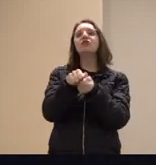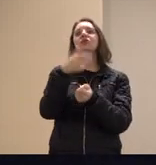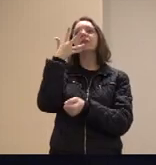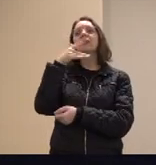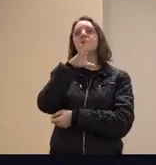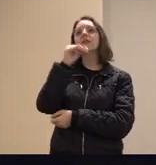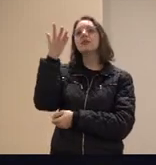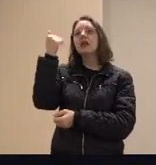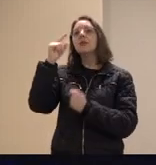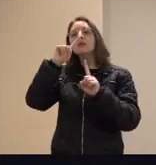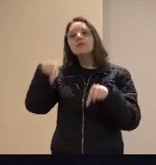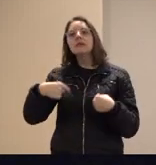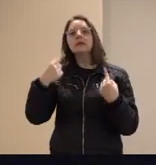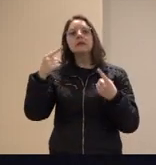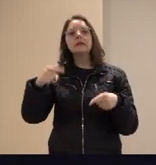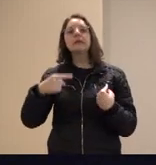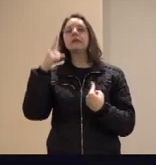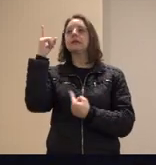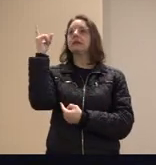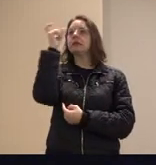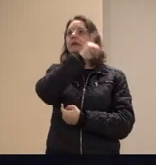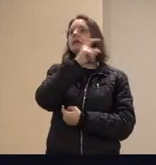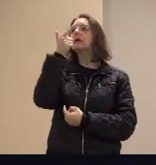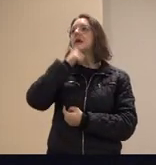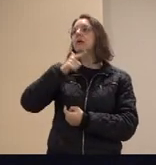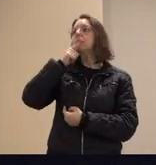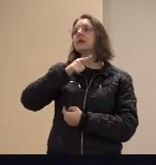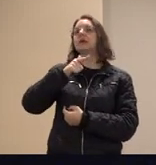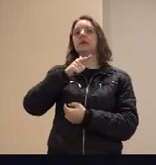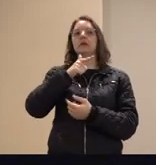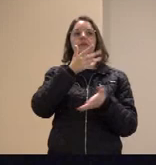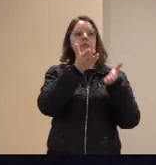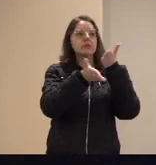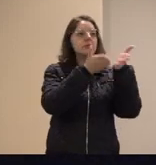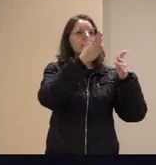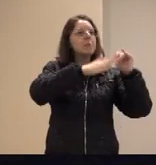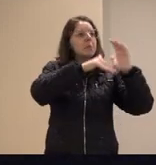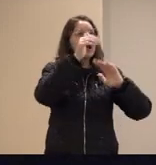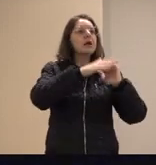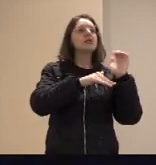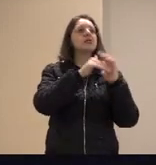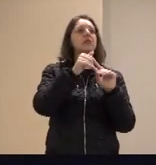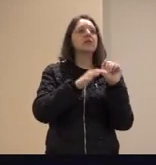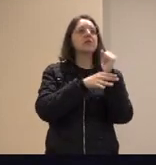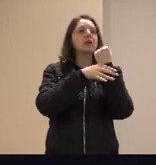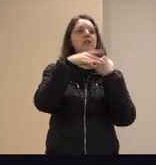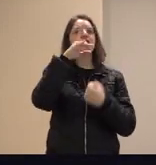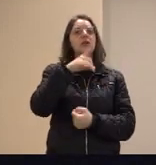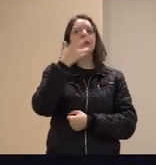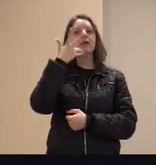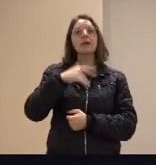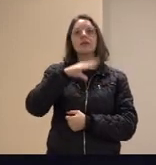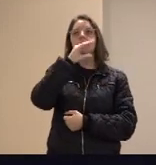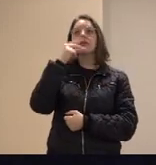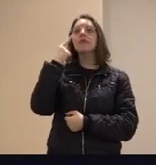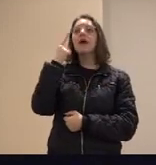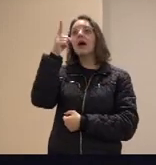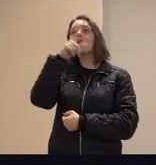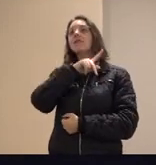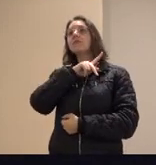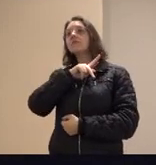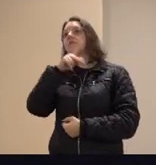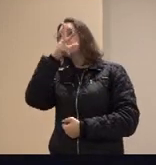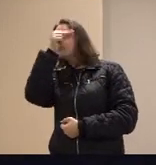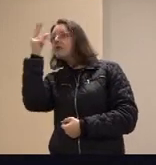é desafiador colocar em prática e garantir os direitos das nossas crianças e adolescentes. Então, quando a gente vê um prefeito presente, a gente vê que ele